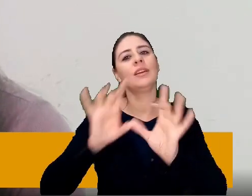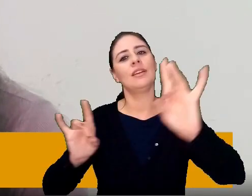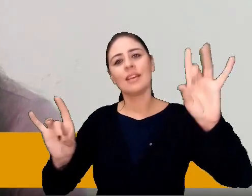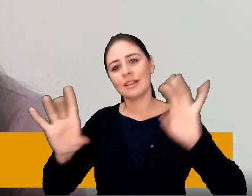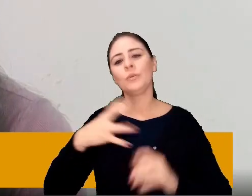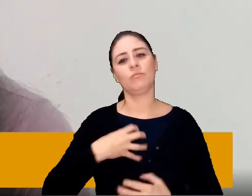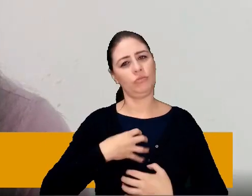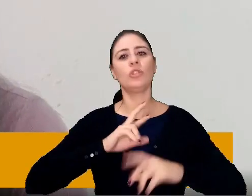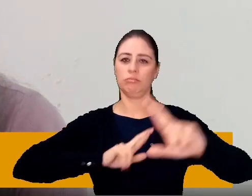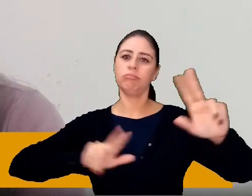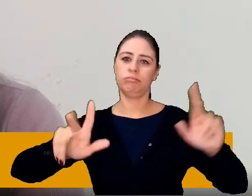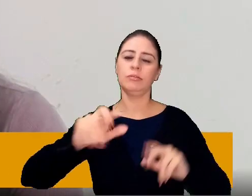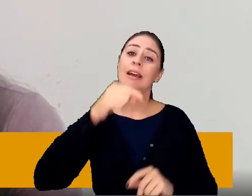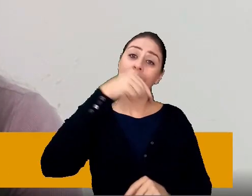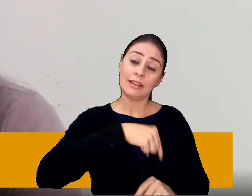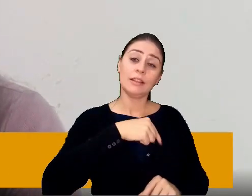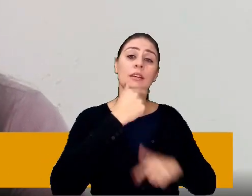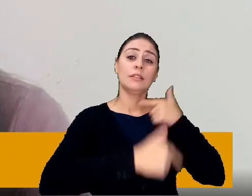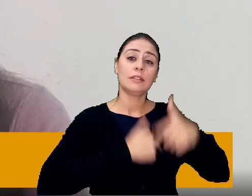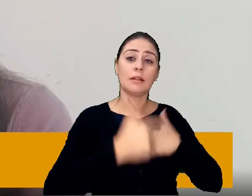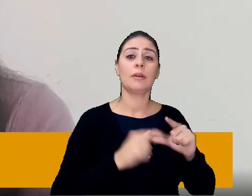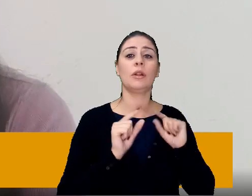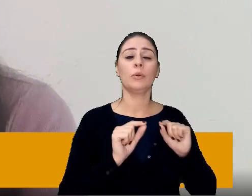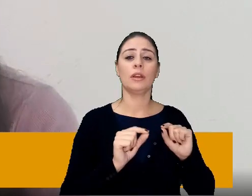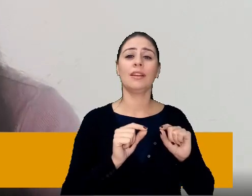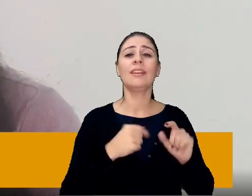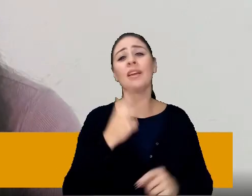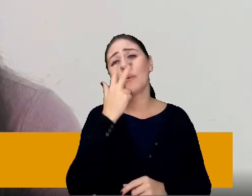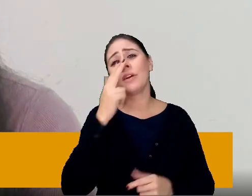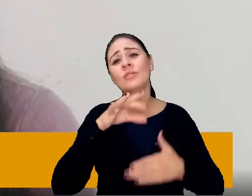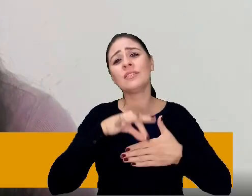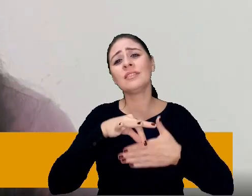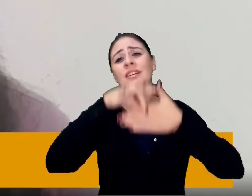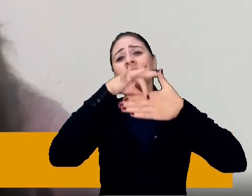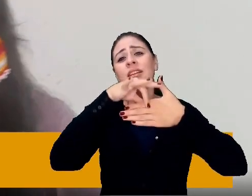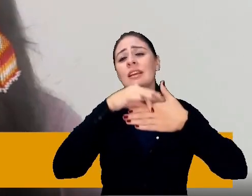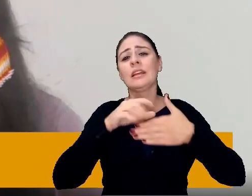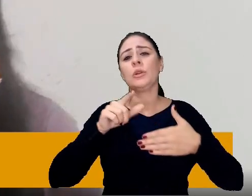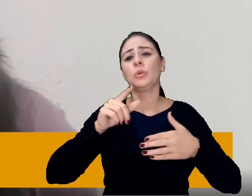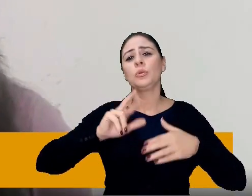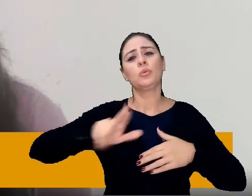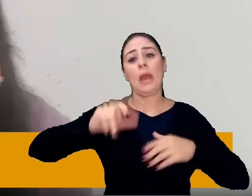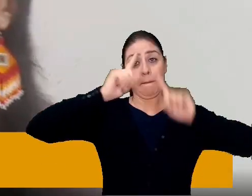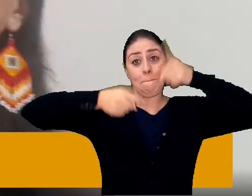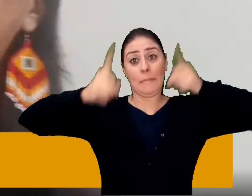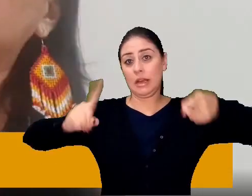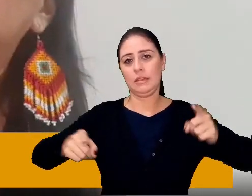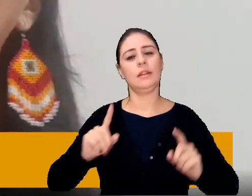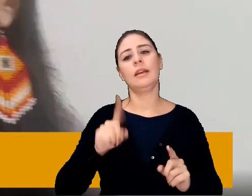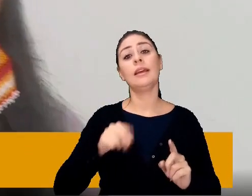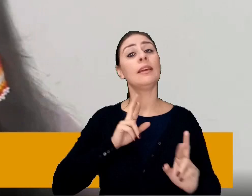porque por isso que eu digo, cada aldeia tem o seu modo de viver, né? Aqui a gente trabalha com. Porque eu acho